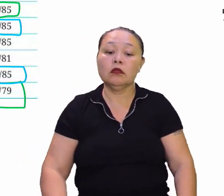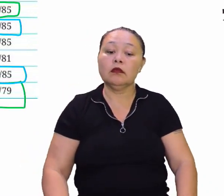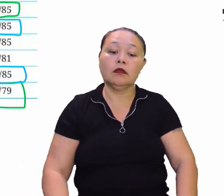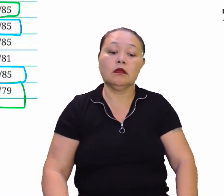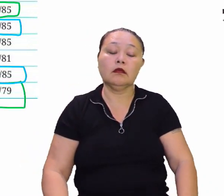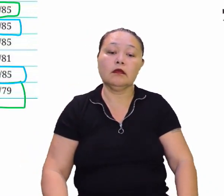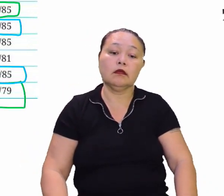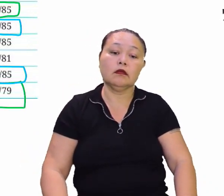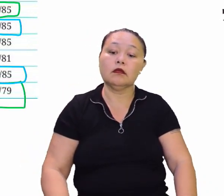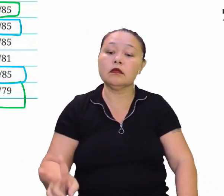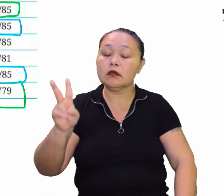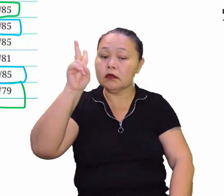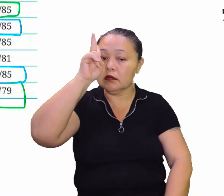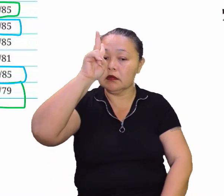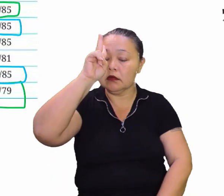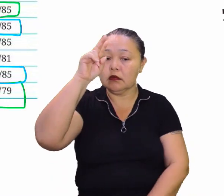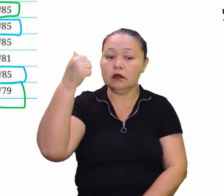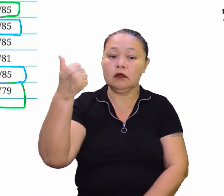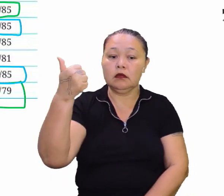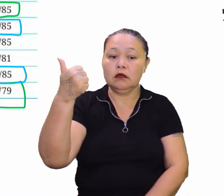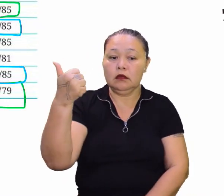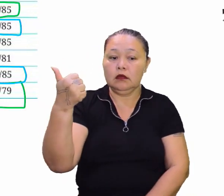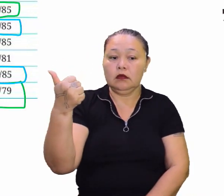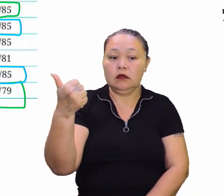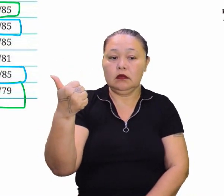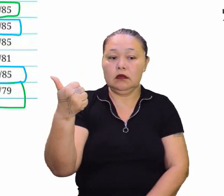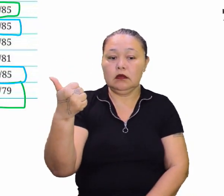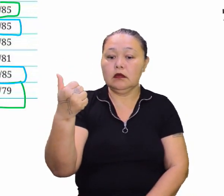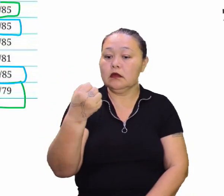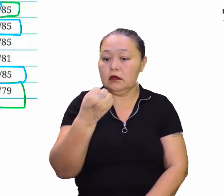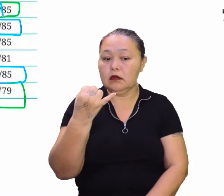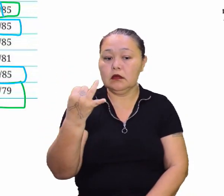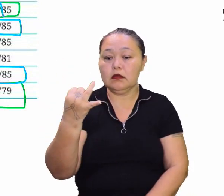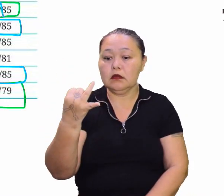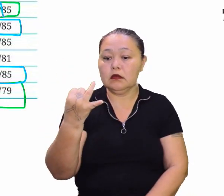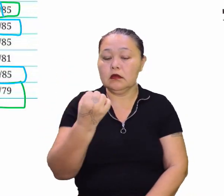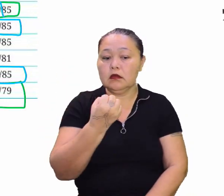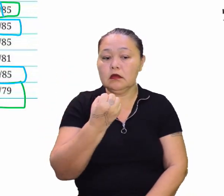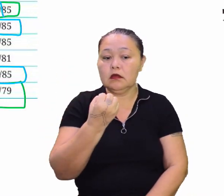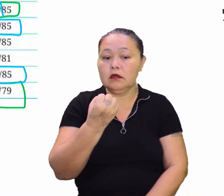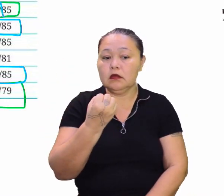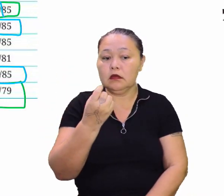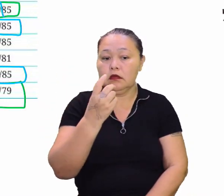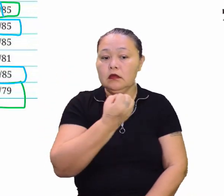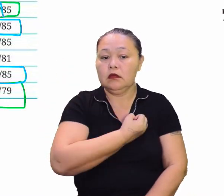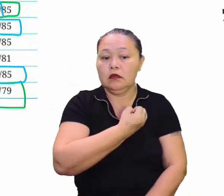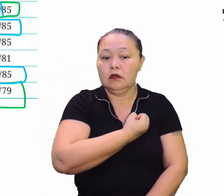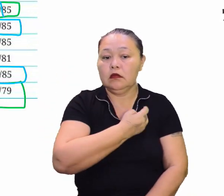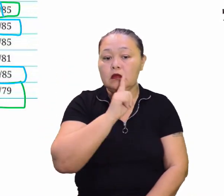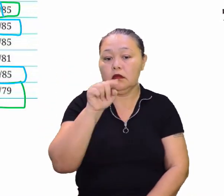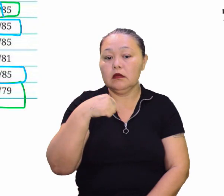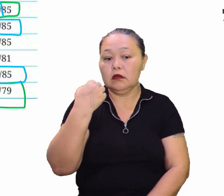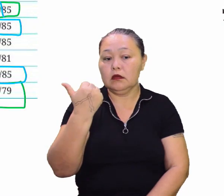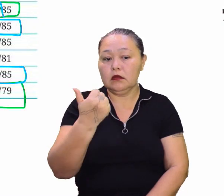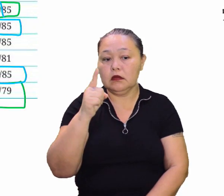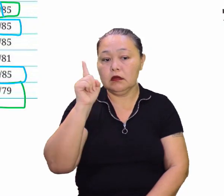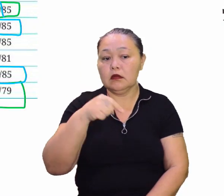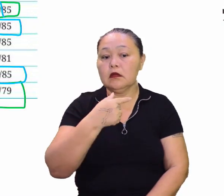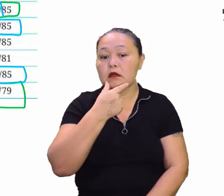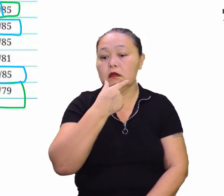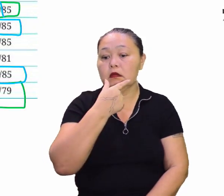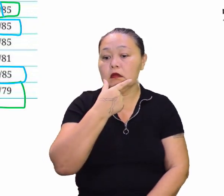Beleza? Só lembrando que a primeira parte aqui desses números é homem, a segunda é mulher.